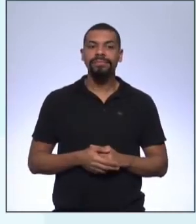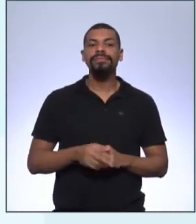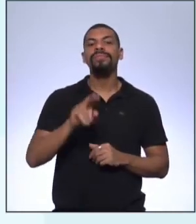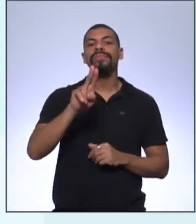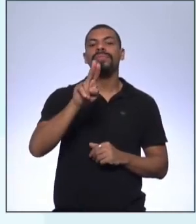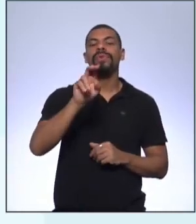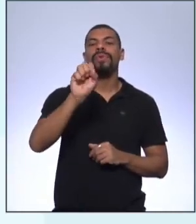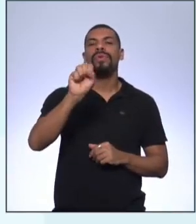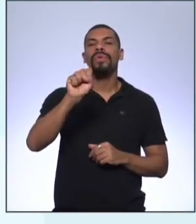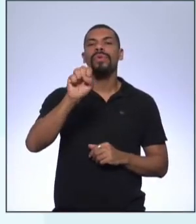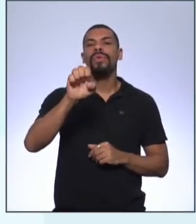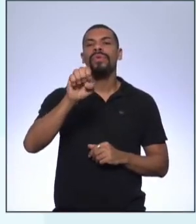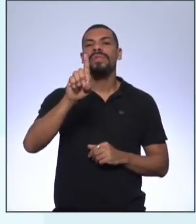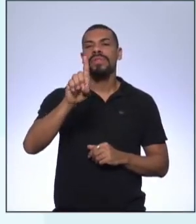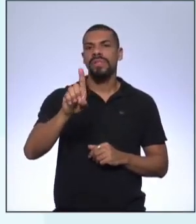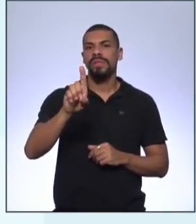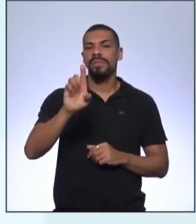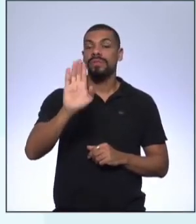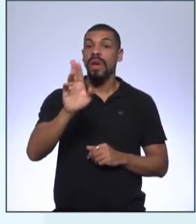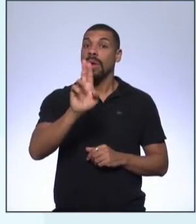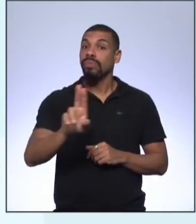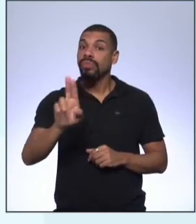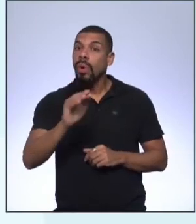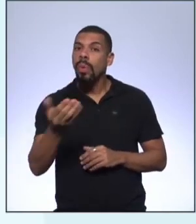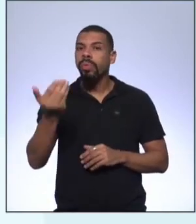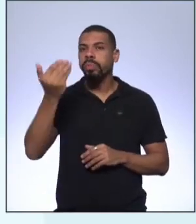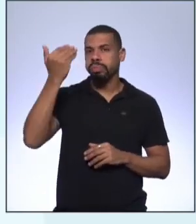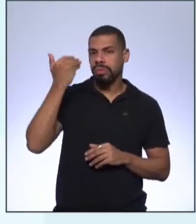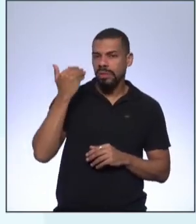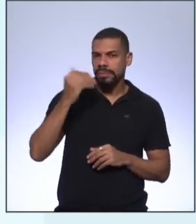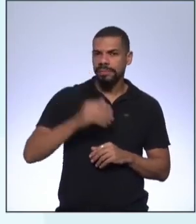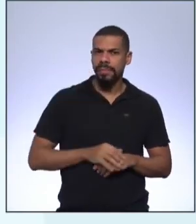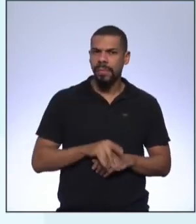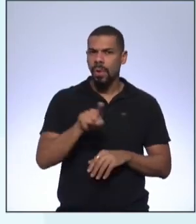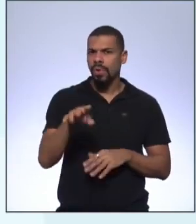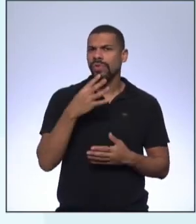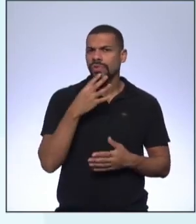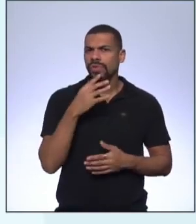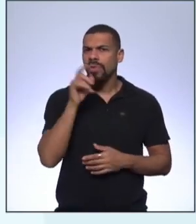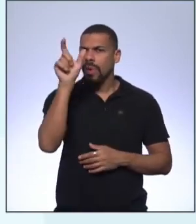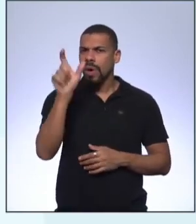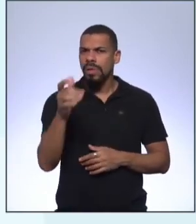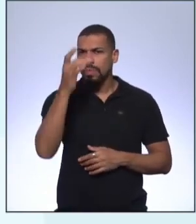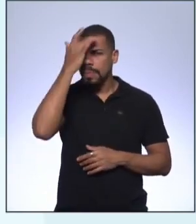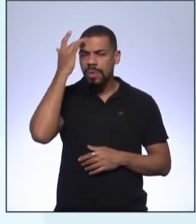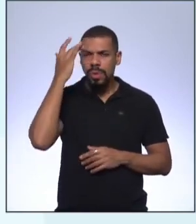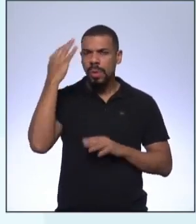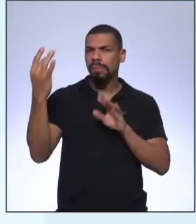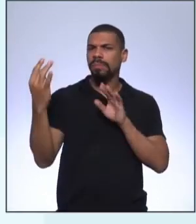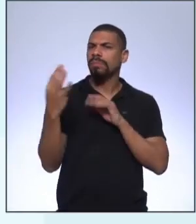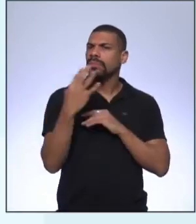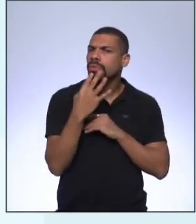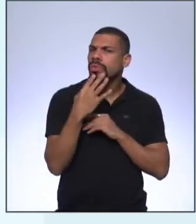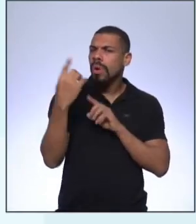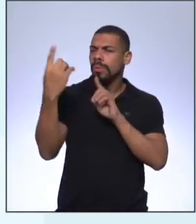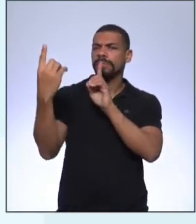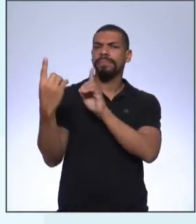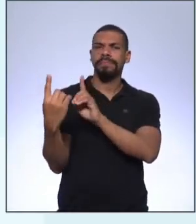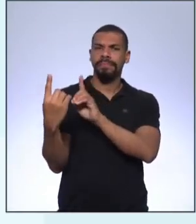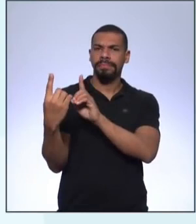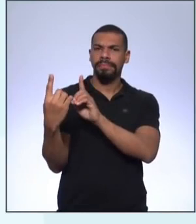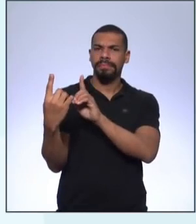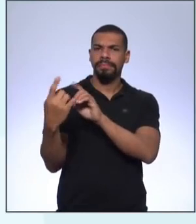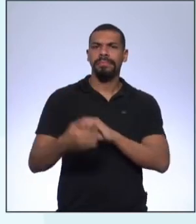quer dizer esse used? É usado. Quando você conhece alguém, o que você fala? Você não fala.